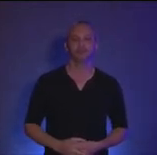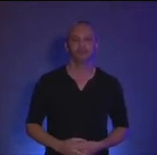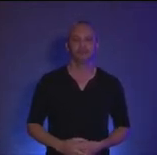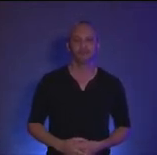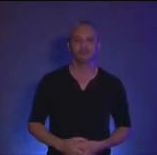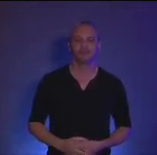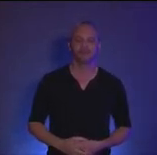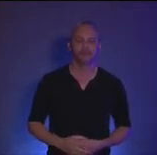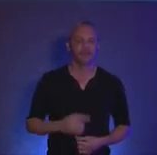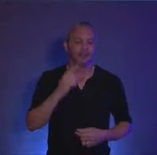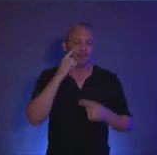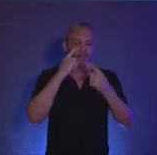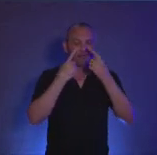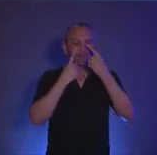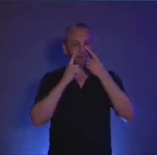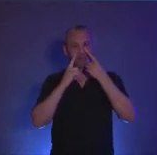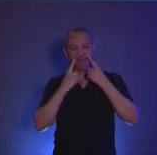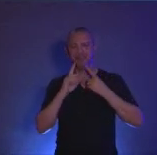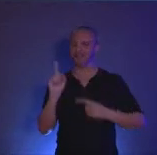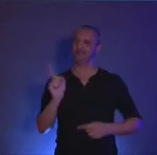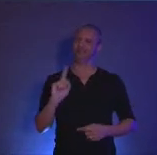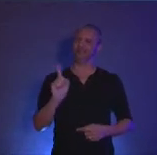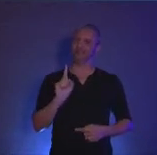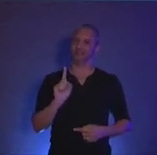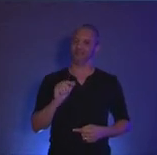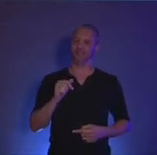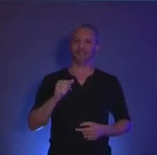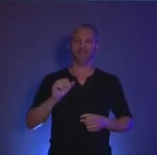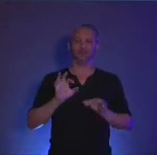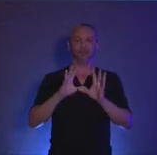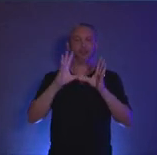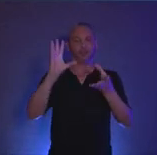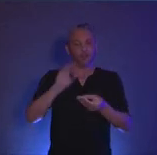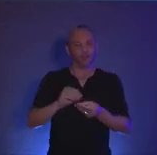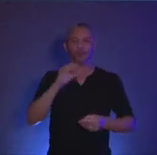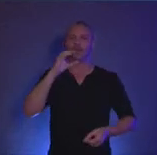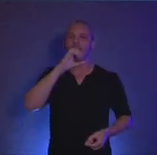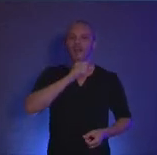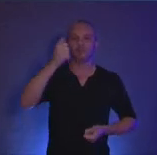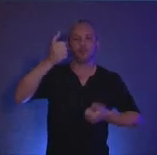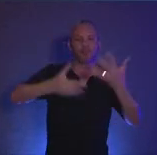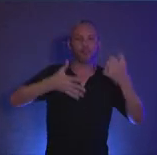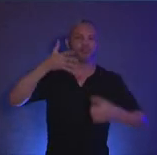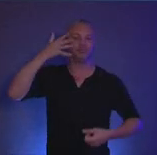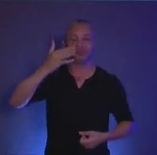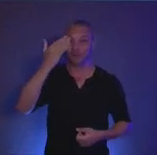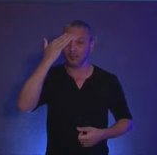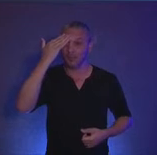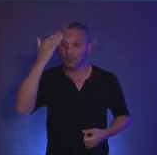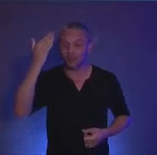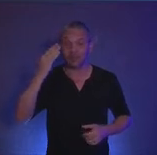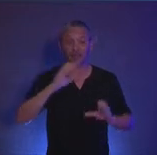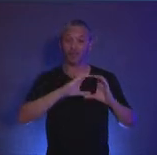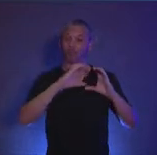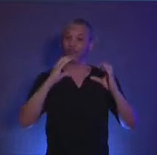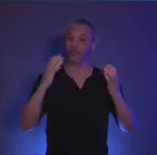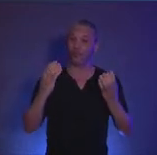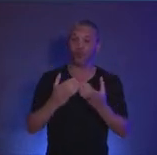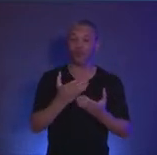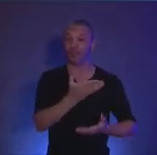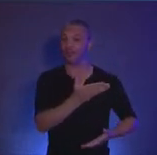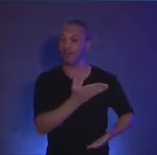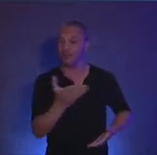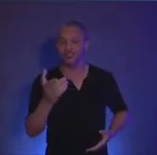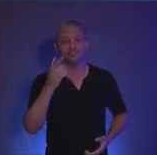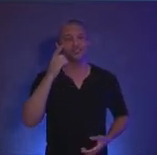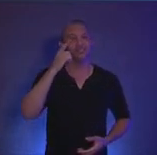Vou tentar não chorar, porque eu tinha preparado uma fala bem rapidinha para receber vocês, agradecer à comunidade por terem,